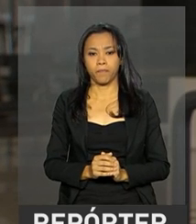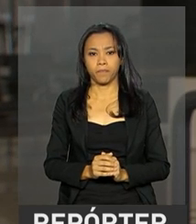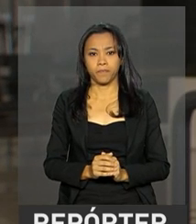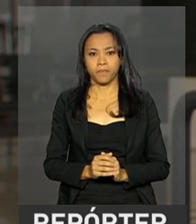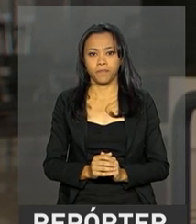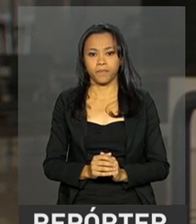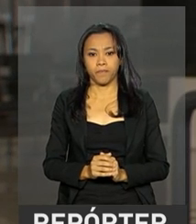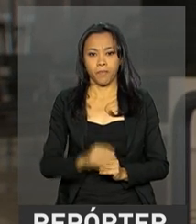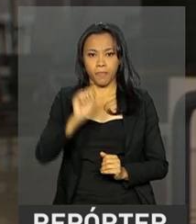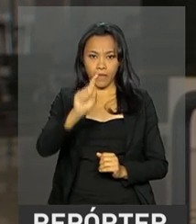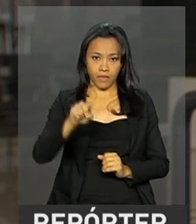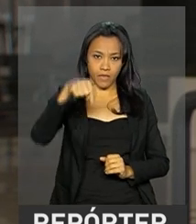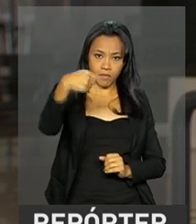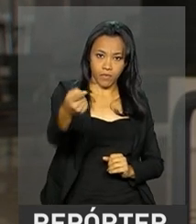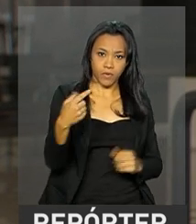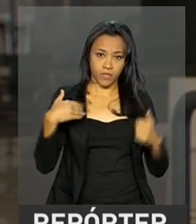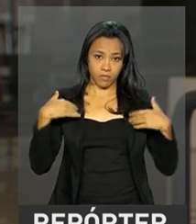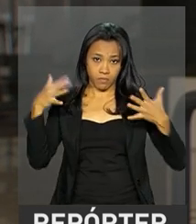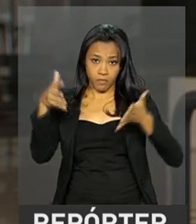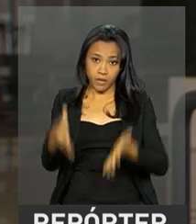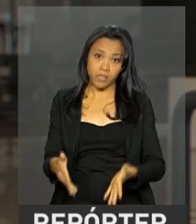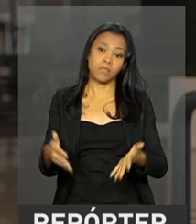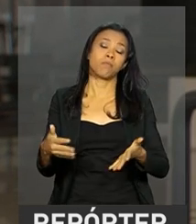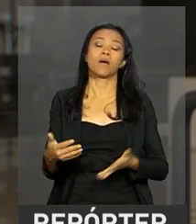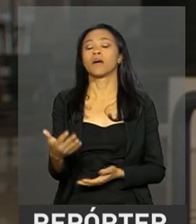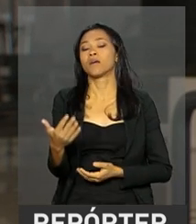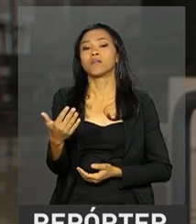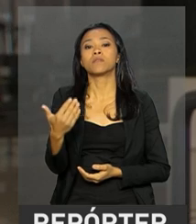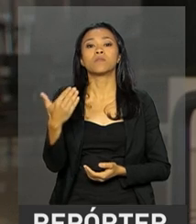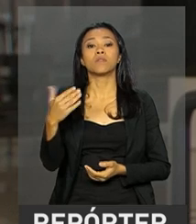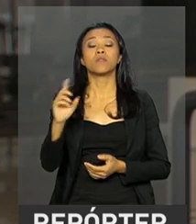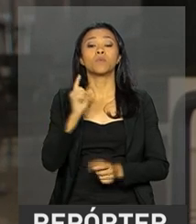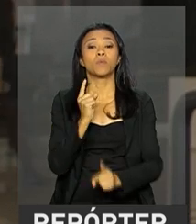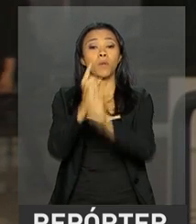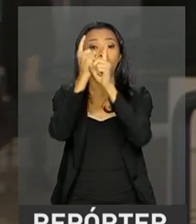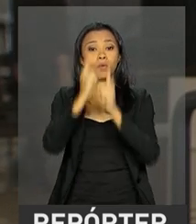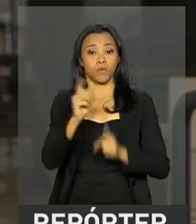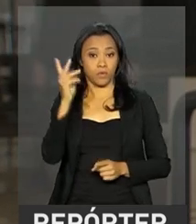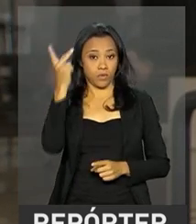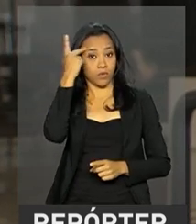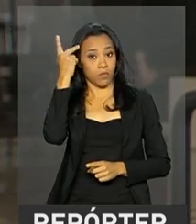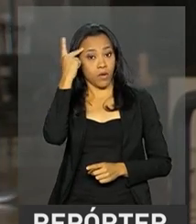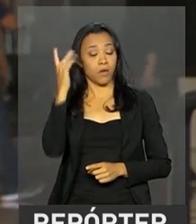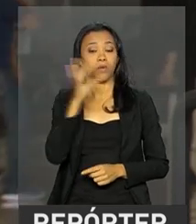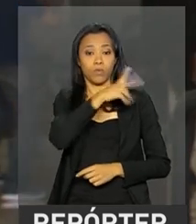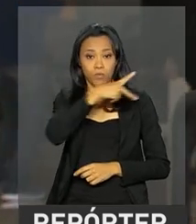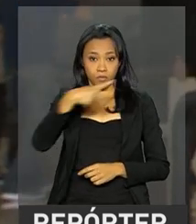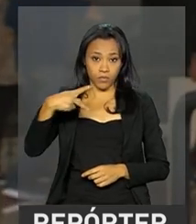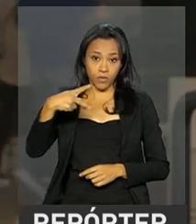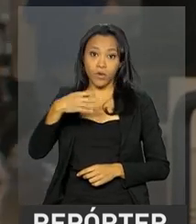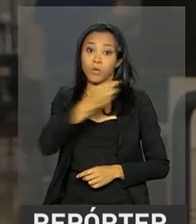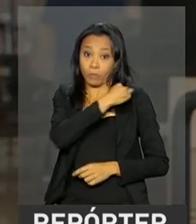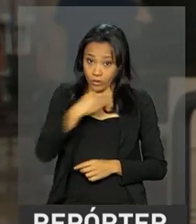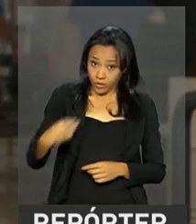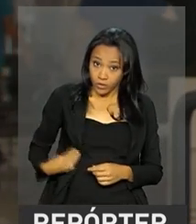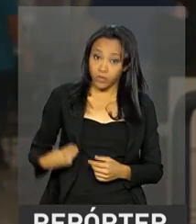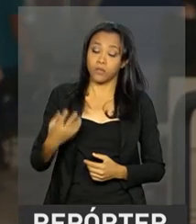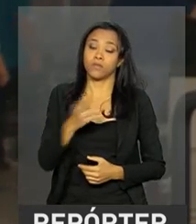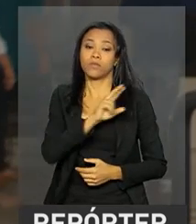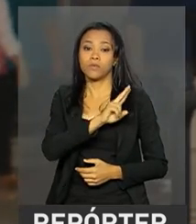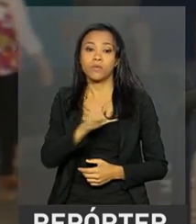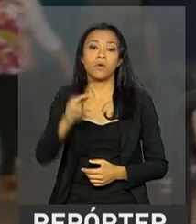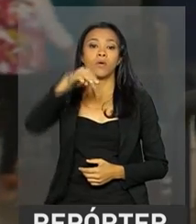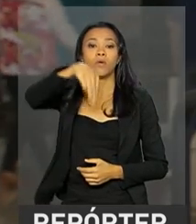E logo depois de participar de um evento do banco Goldman Sachs em São Paulo ontem, o ministro da Fazenda, Henrique Meirelles, disse